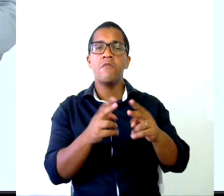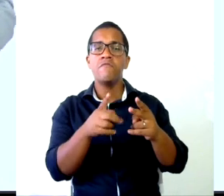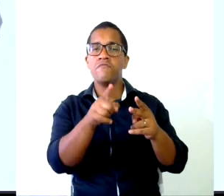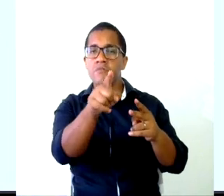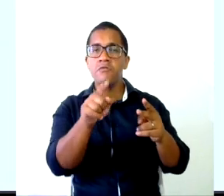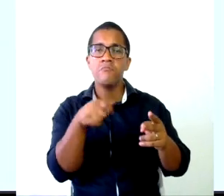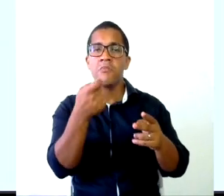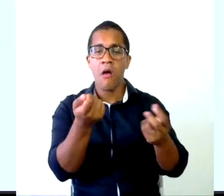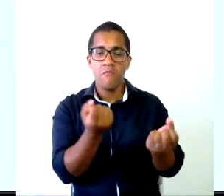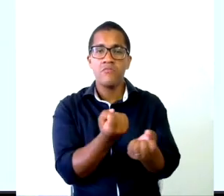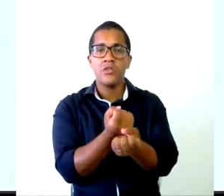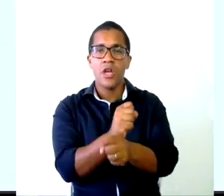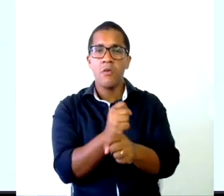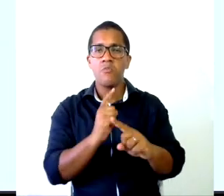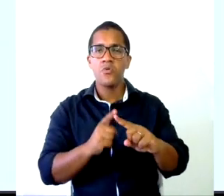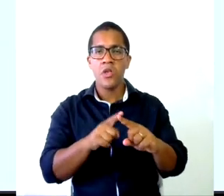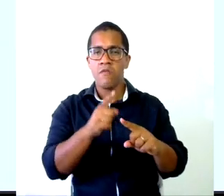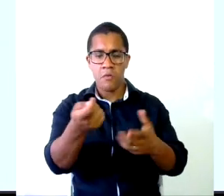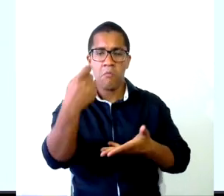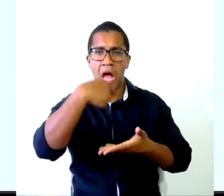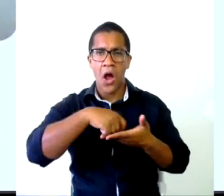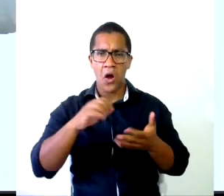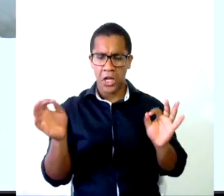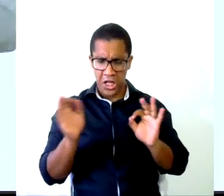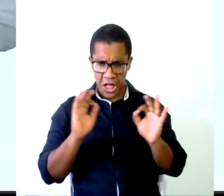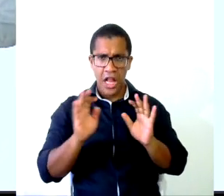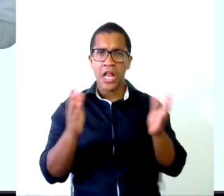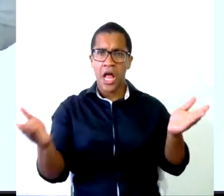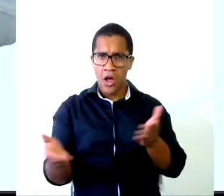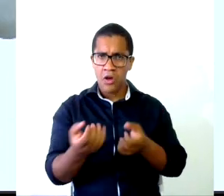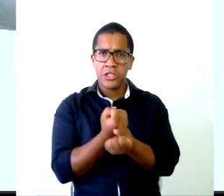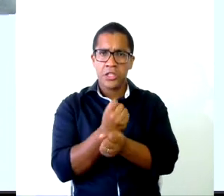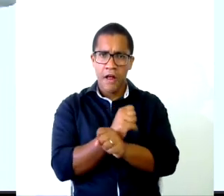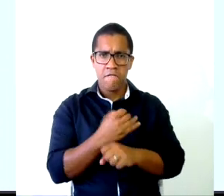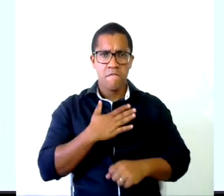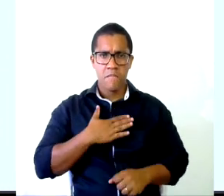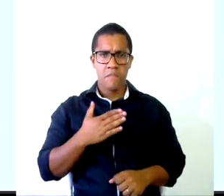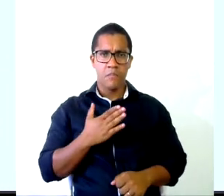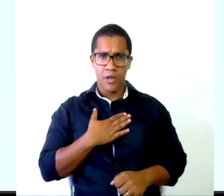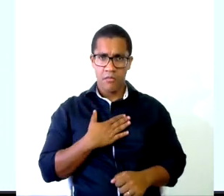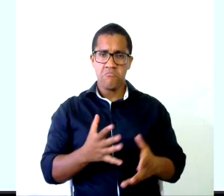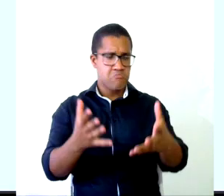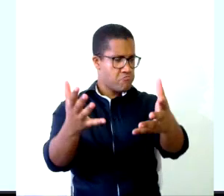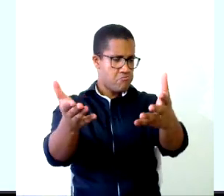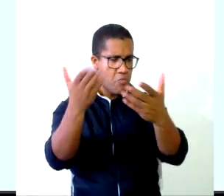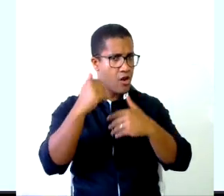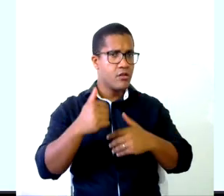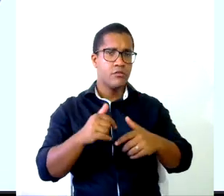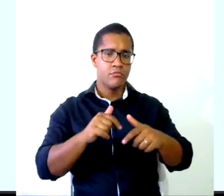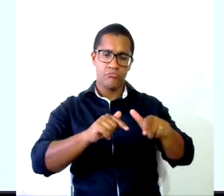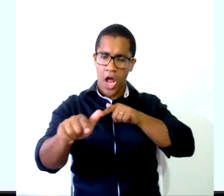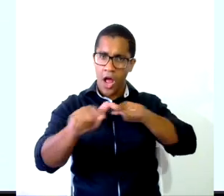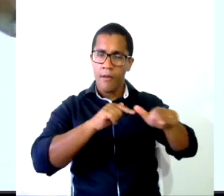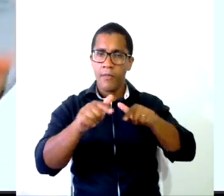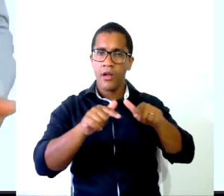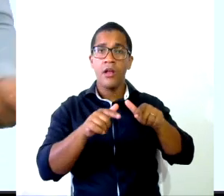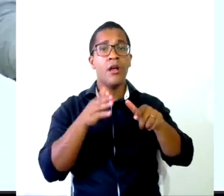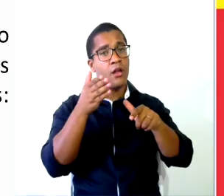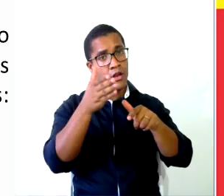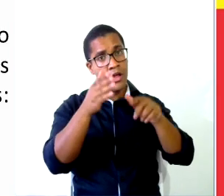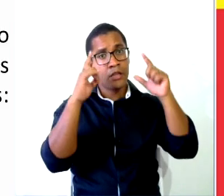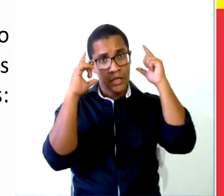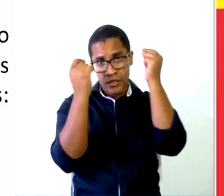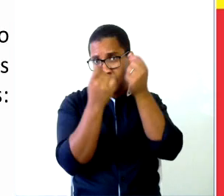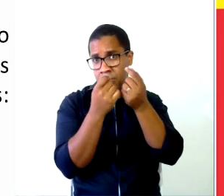vai ser meu escravo porque você está me devendo, né? Então essa era as variáveis mais trabalhadas dentro da